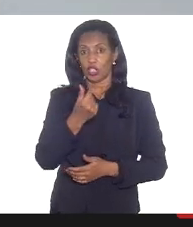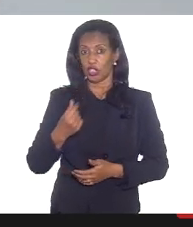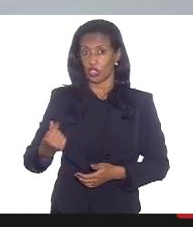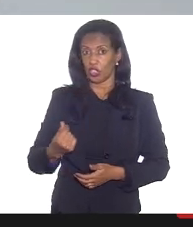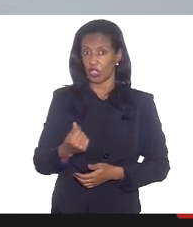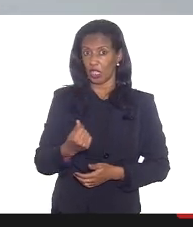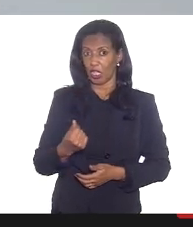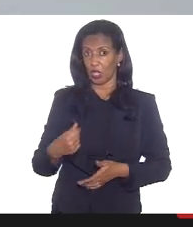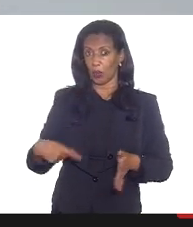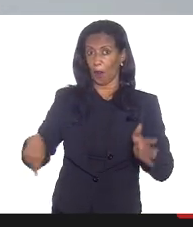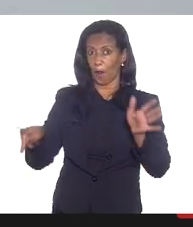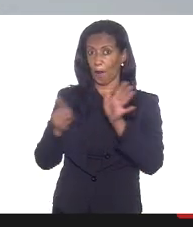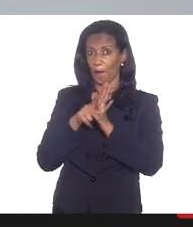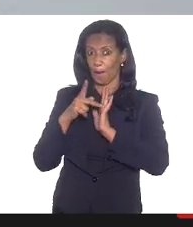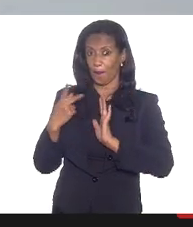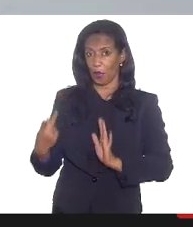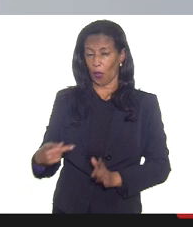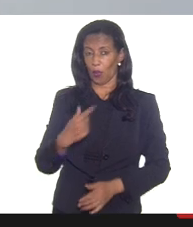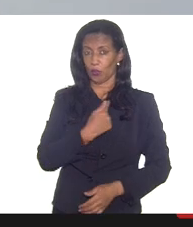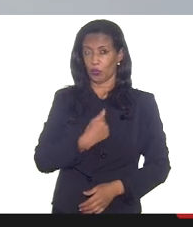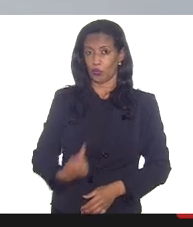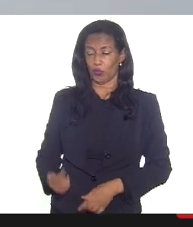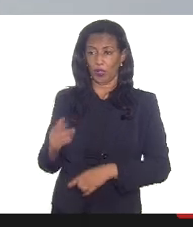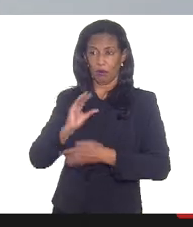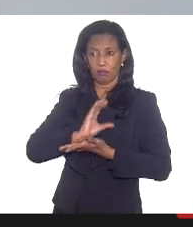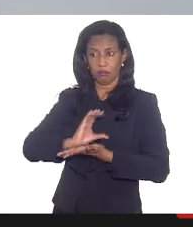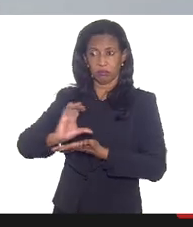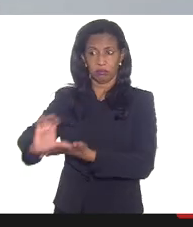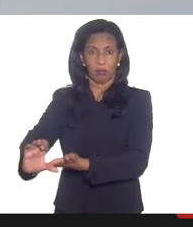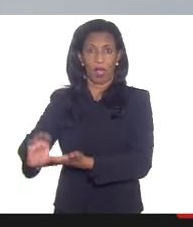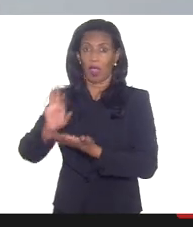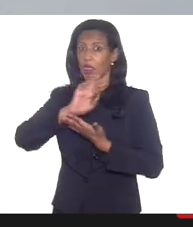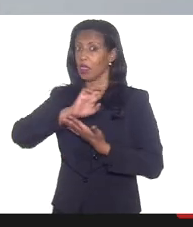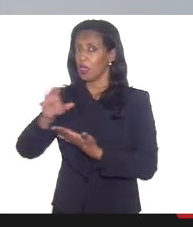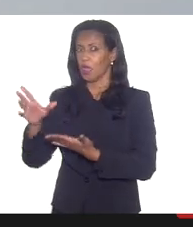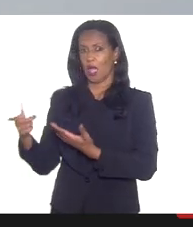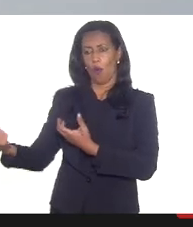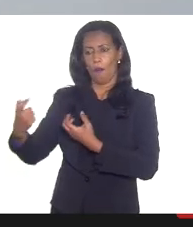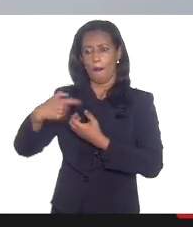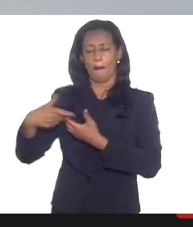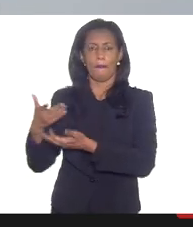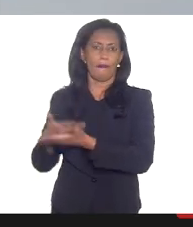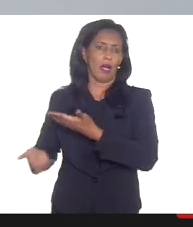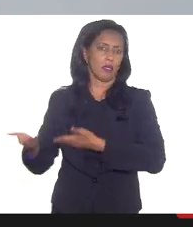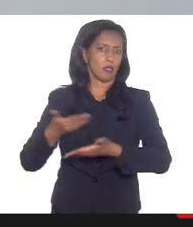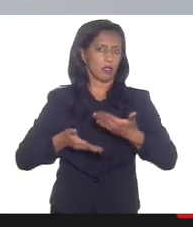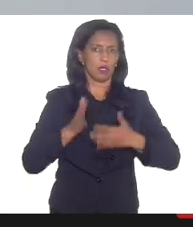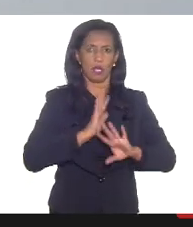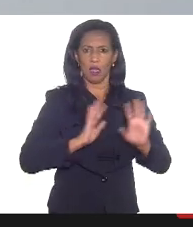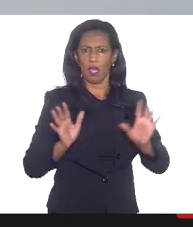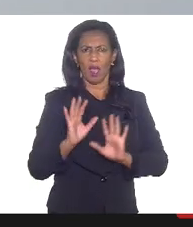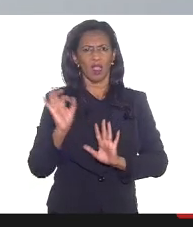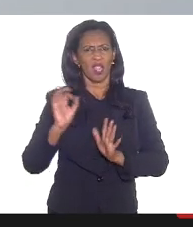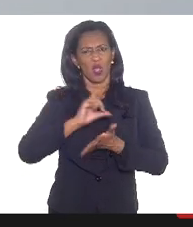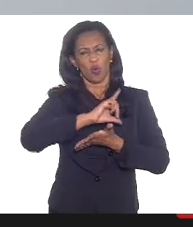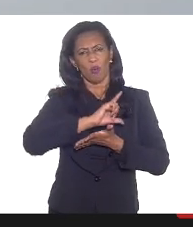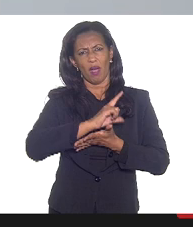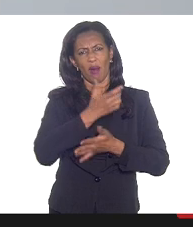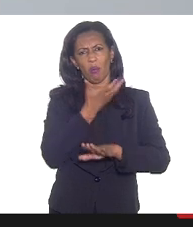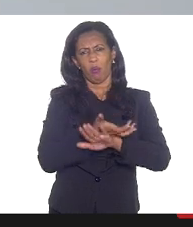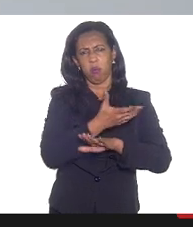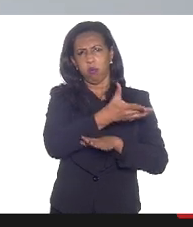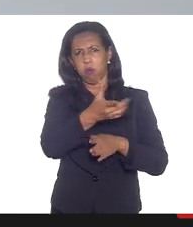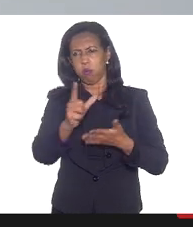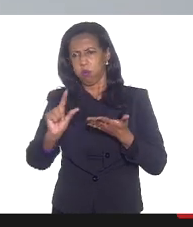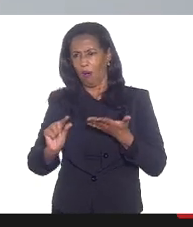pública, não a parceria público-privada, não a notório saber, e que esse nenhuma disciplina a menos, nenhum